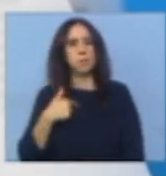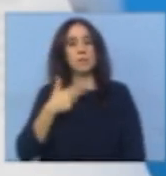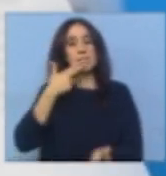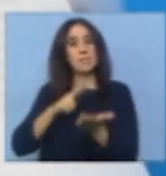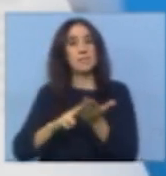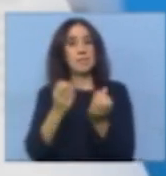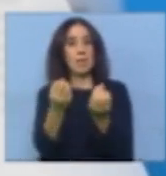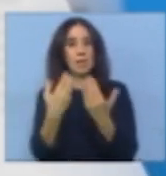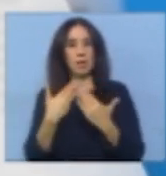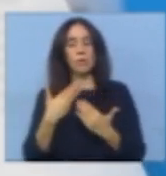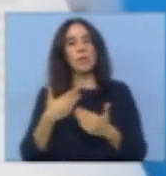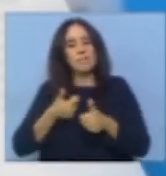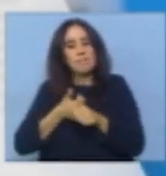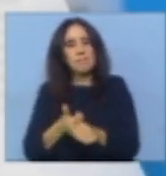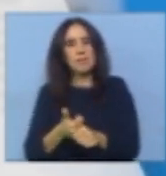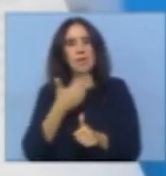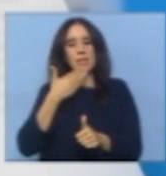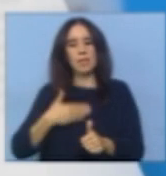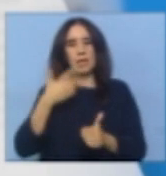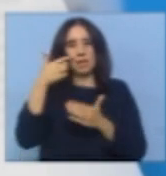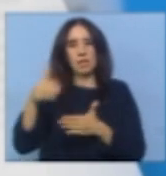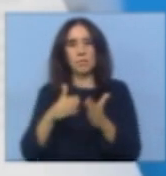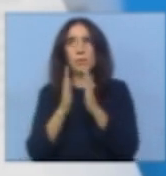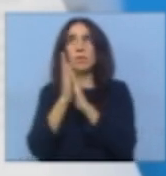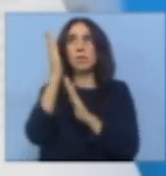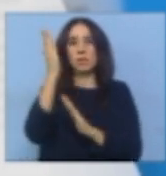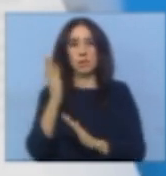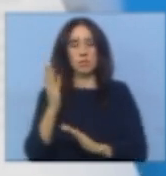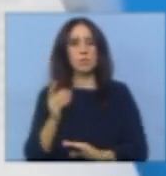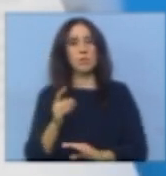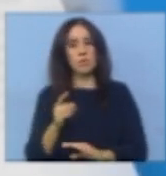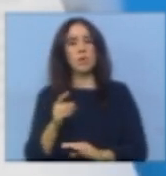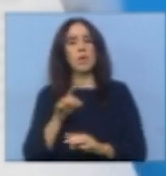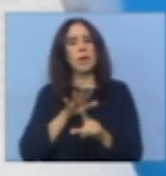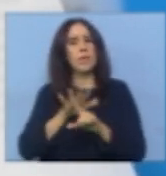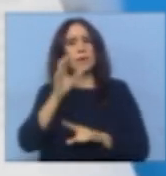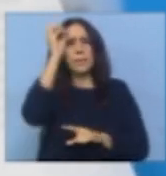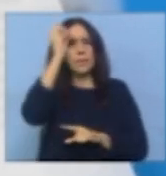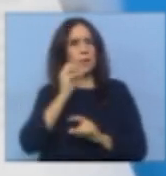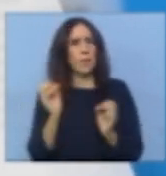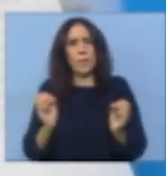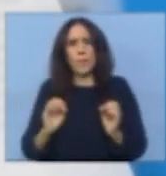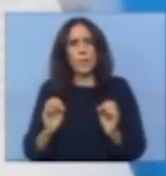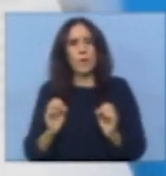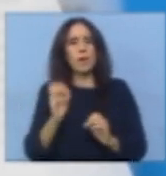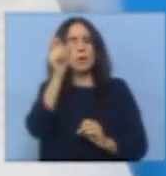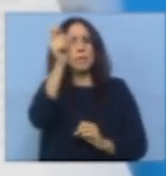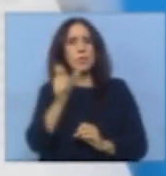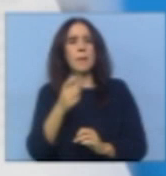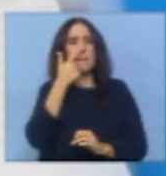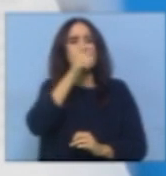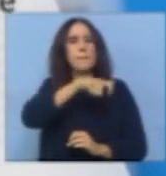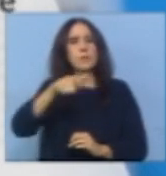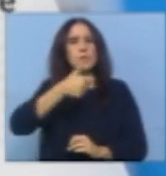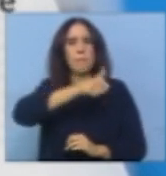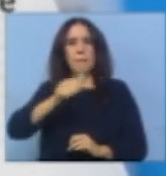que ensinas segundo a verdade o caminho de Deus, sem te deixares influenciar por ninguém, pois não fazes acepção de